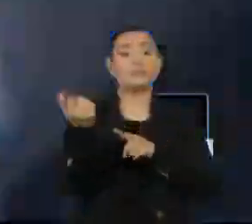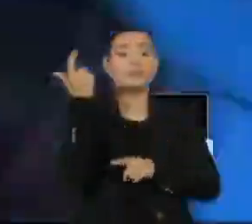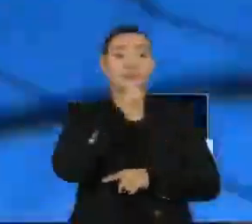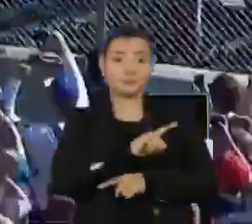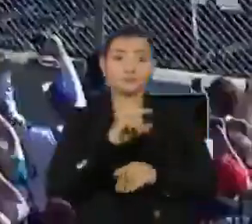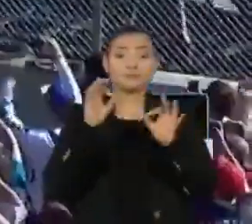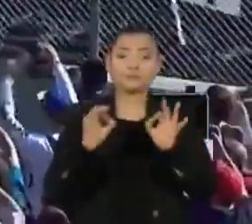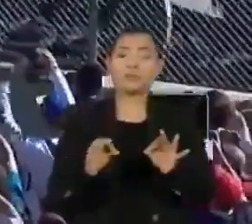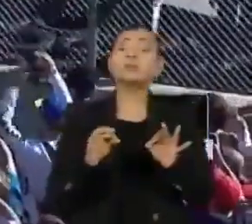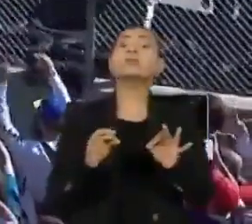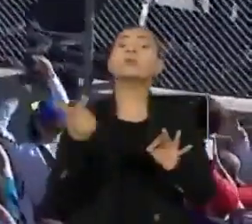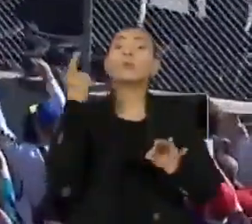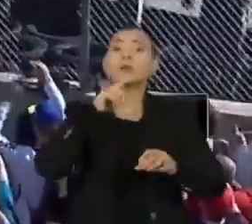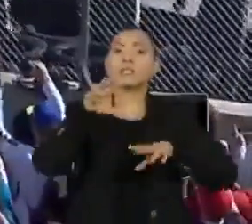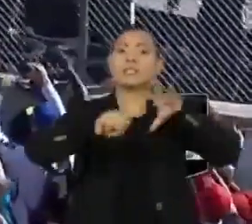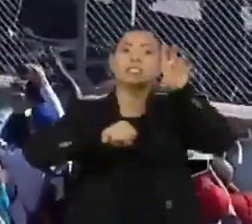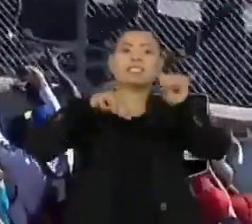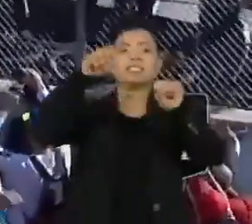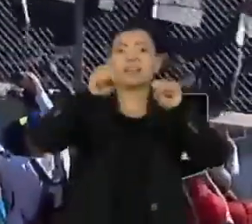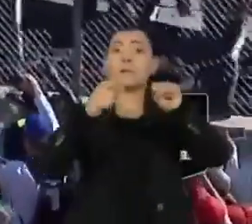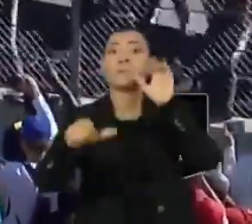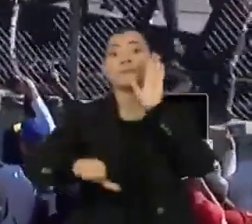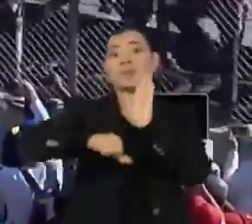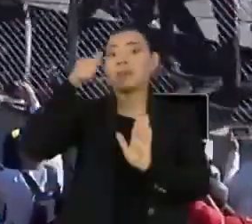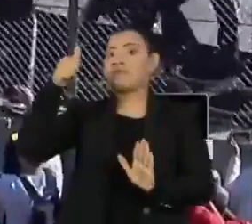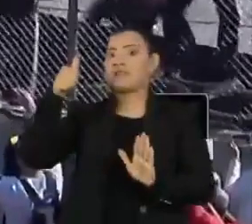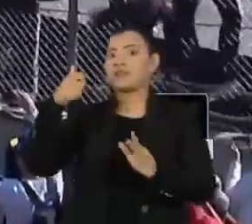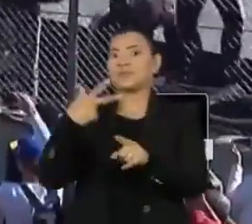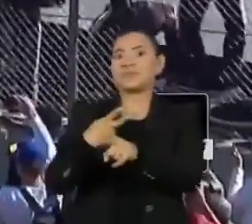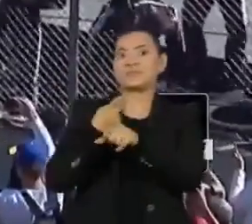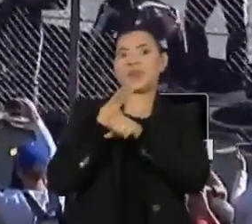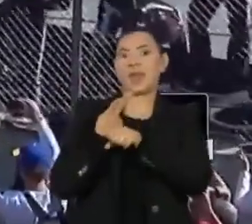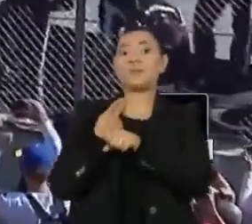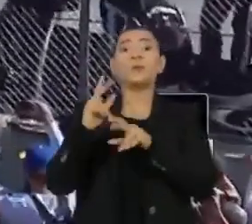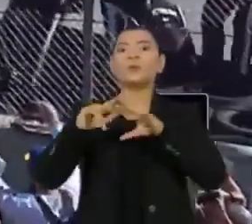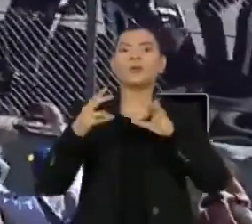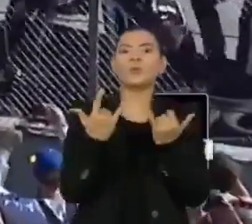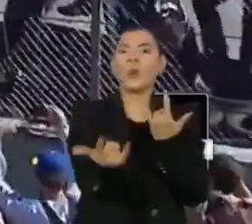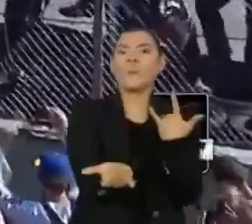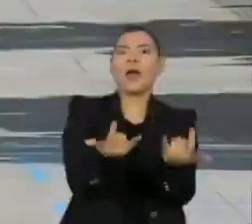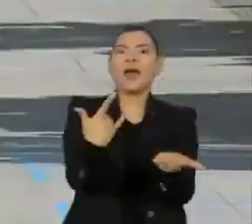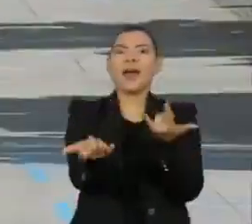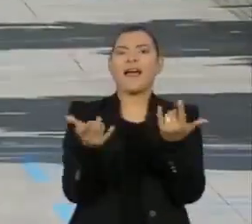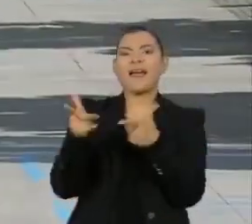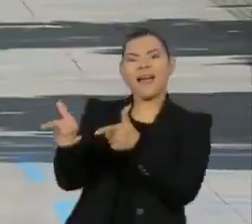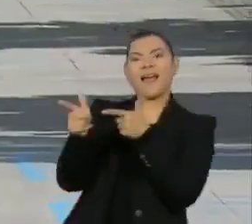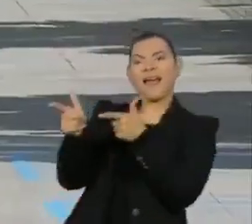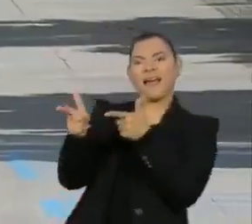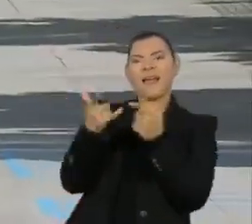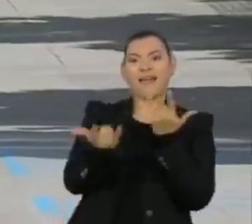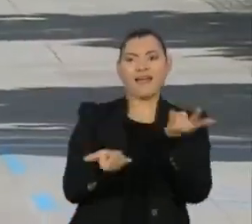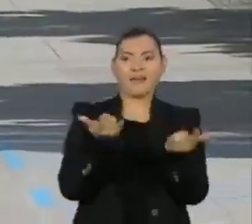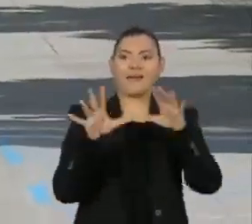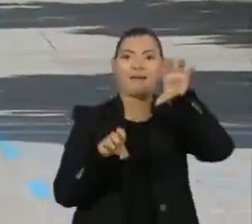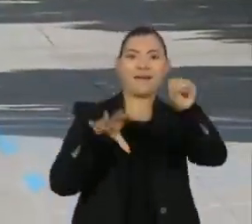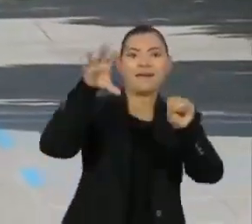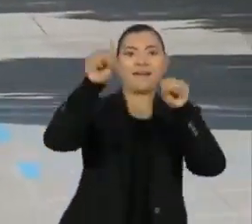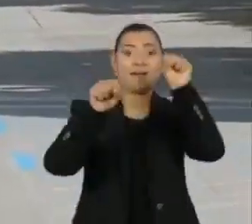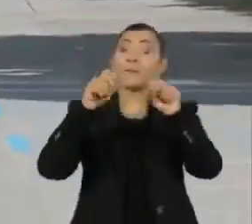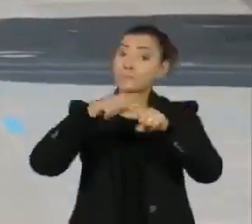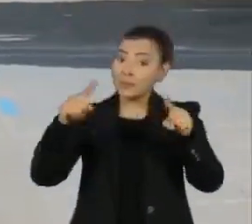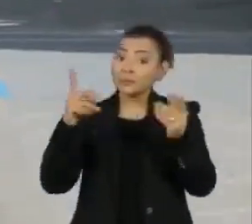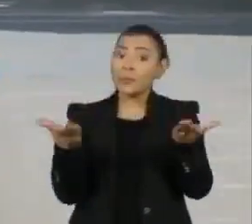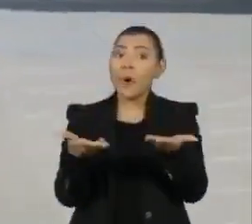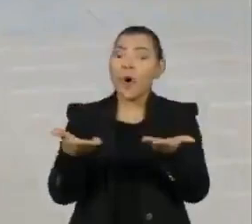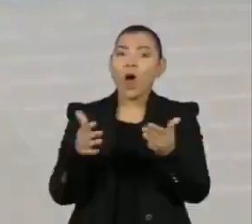em 2000 e escalou o alambrado pela primeira vez, o que lhe garantiu o apelido de Homem-Aranha. Neste fim de semana, na rodada dupla,